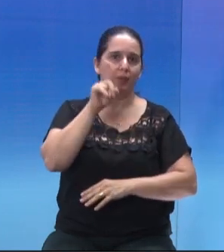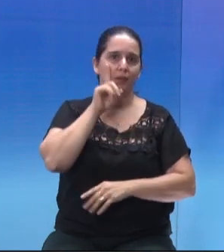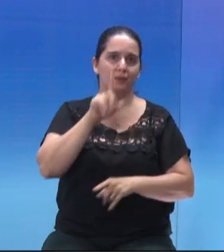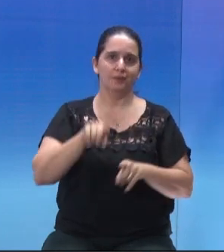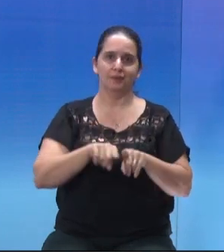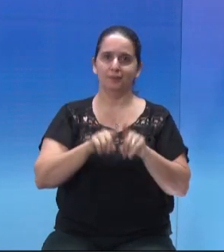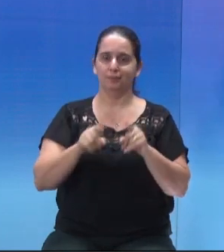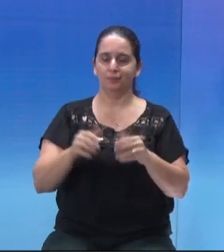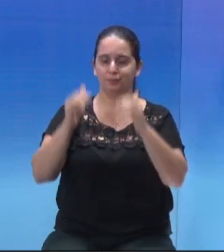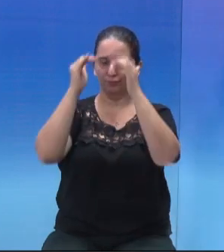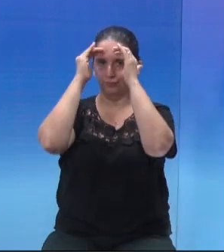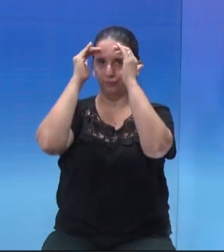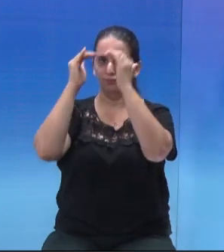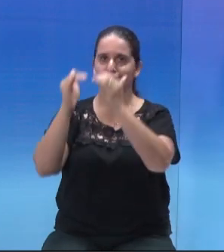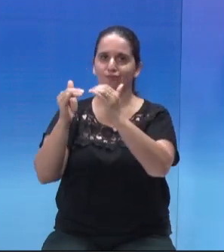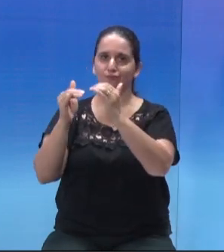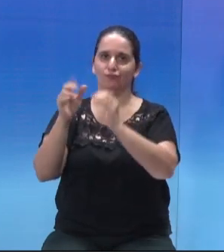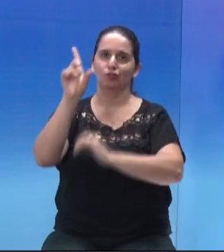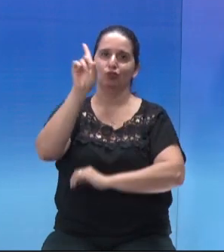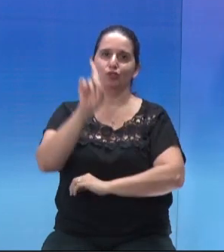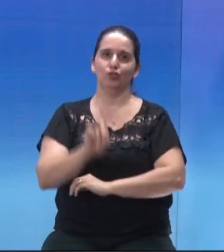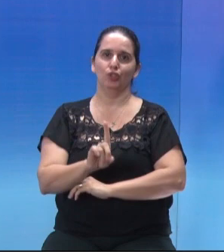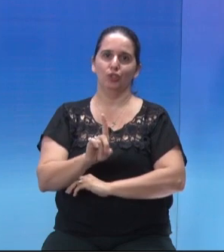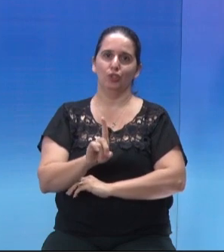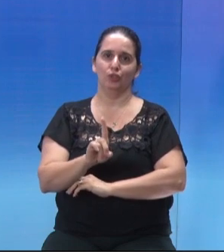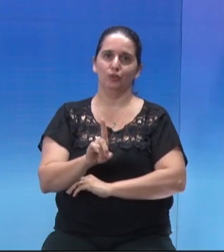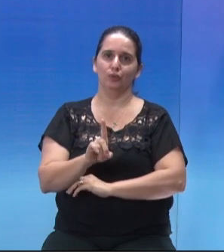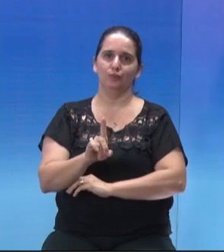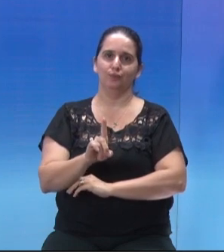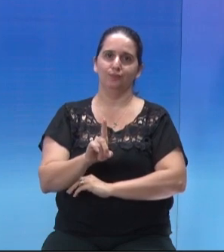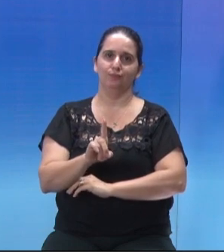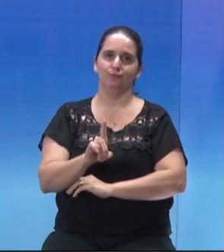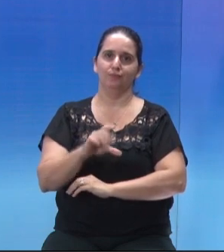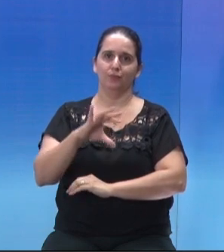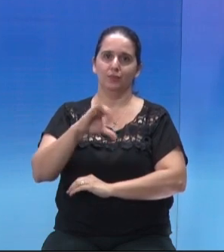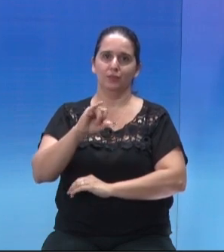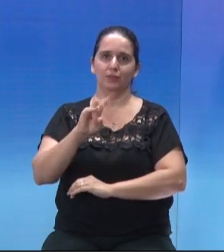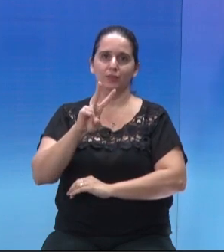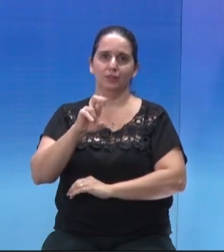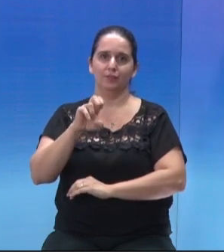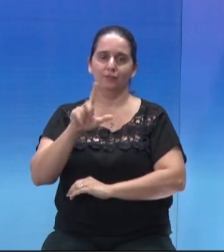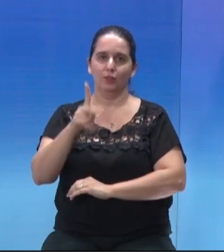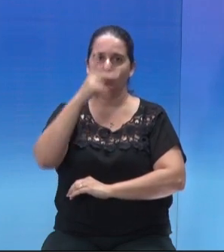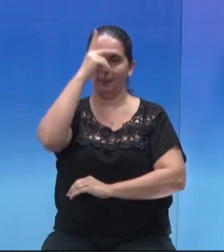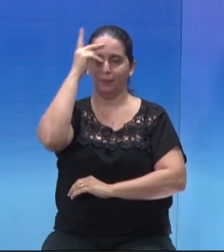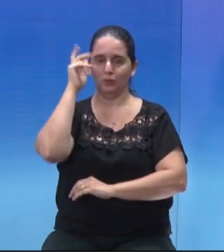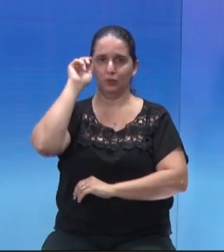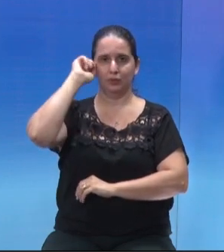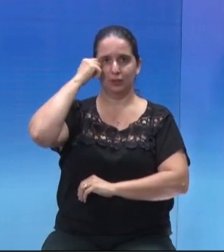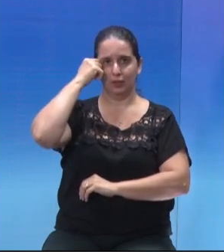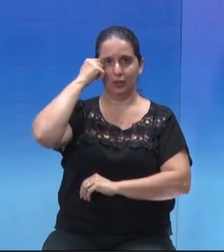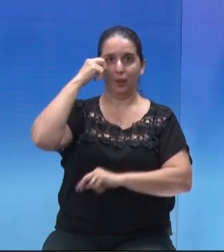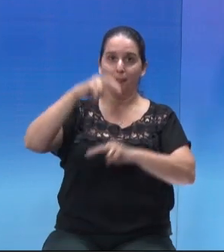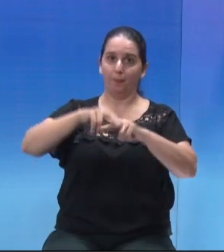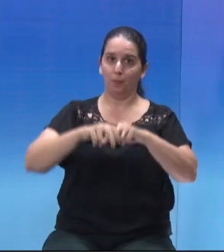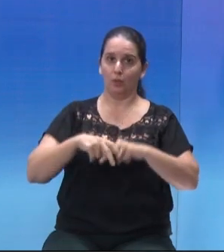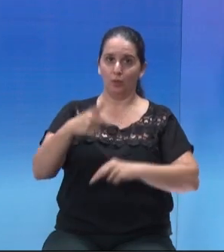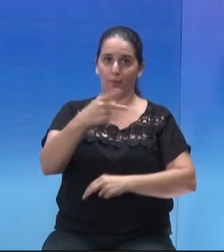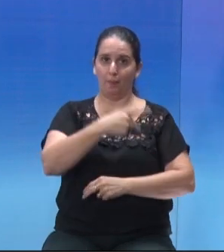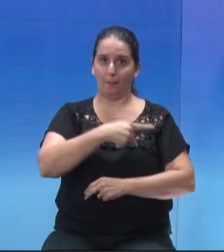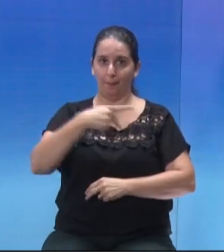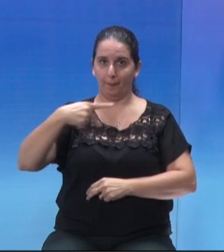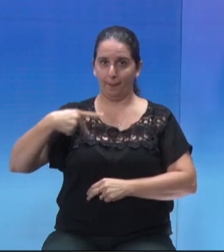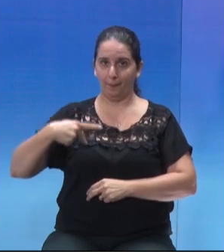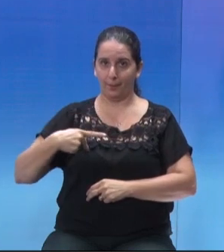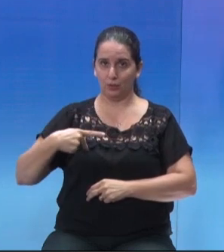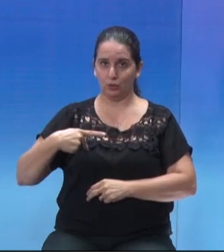não eram, pelo menos para os negros, né, eles não eram iguais. E o pastor Martin Luther King, assim